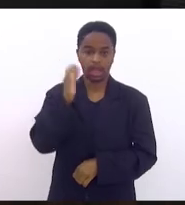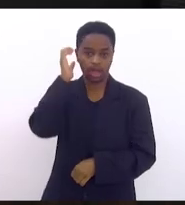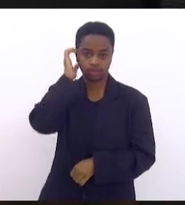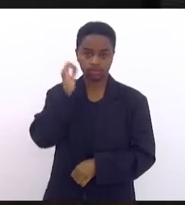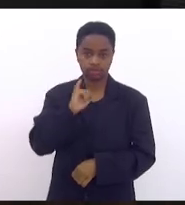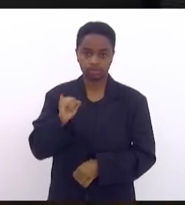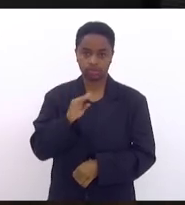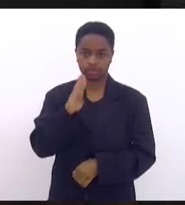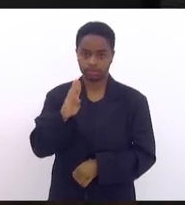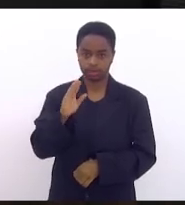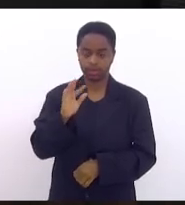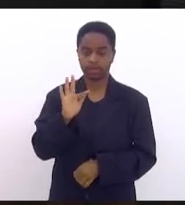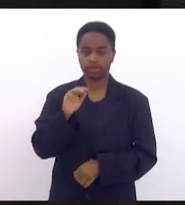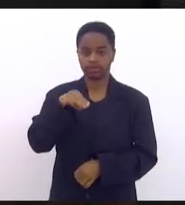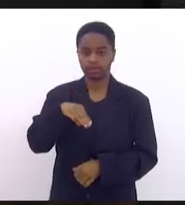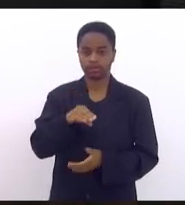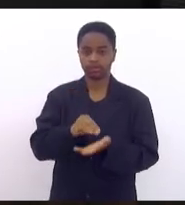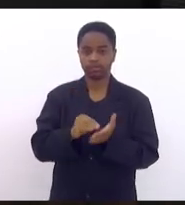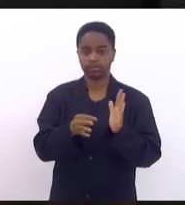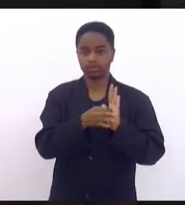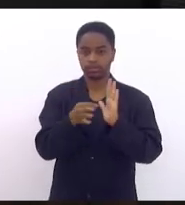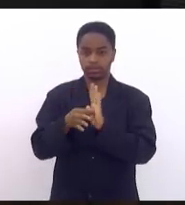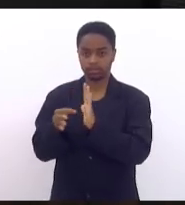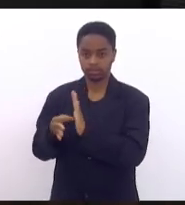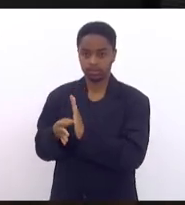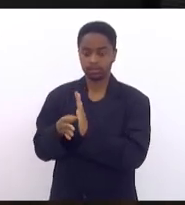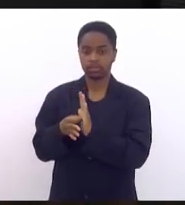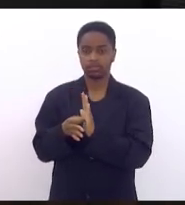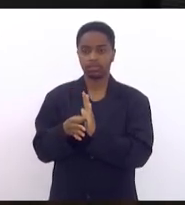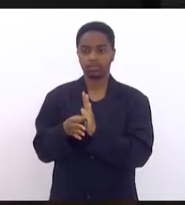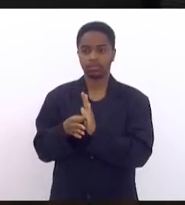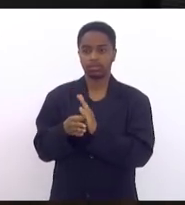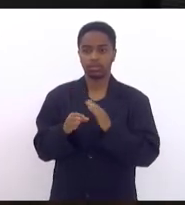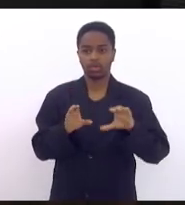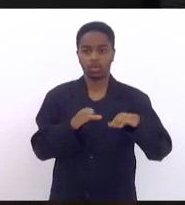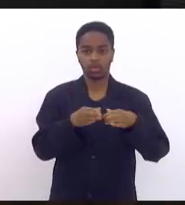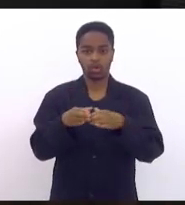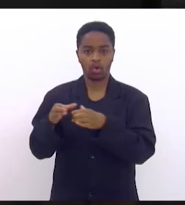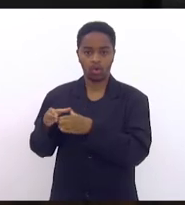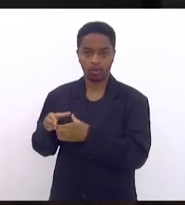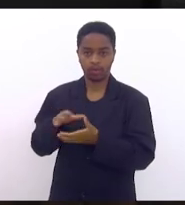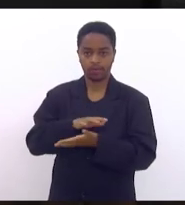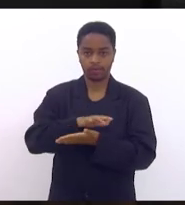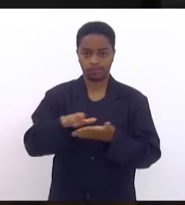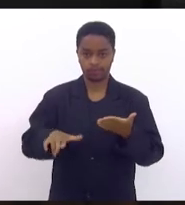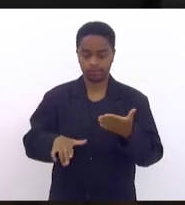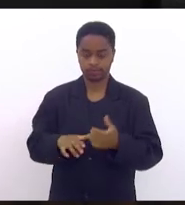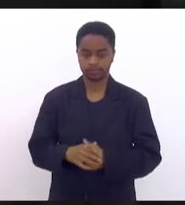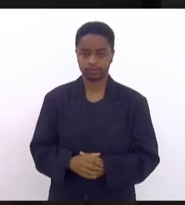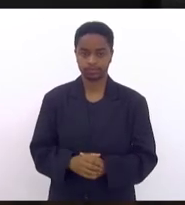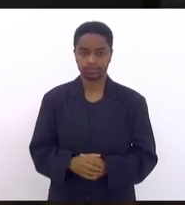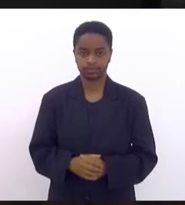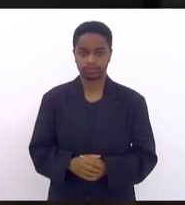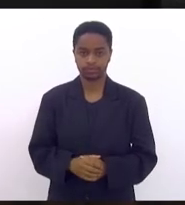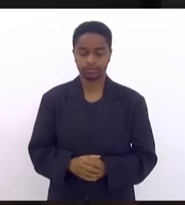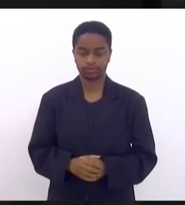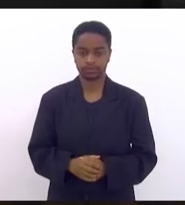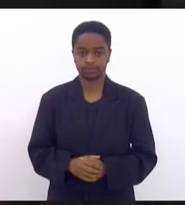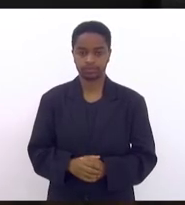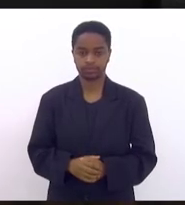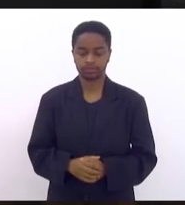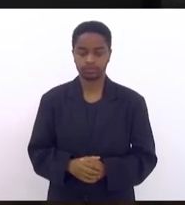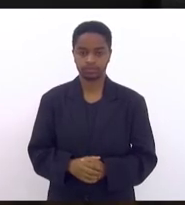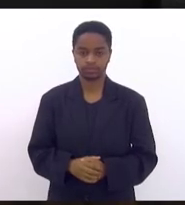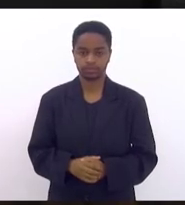JBFM. Pendendo de pareceres das comissões de Constituição e Justiça, de Cultura e de Orçamento, Finanças, Fiscalização Financeira e